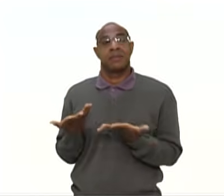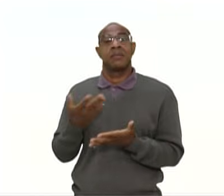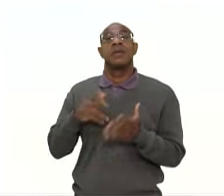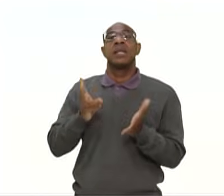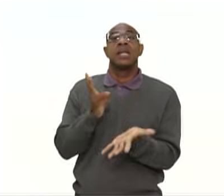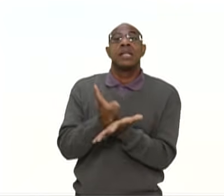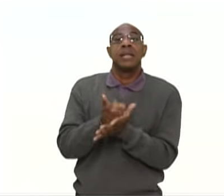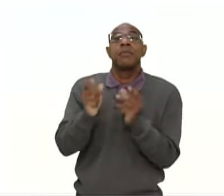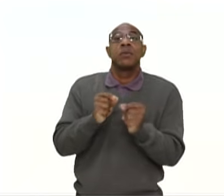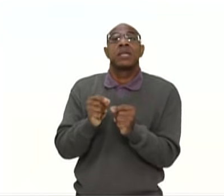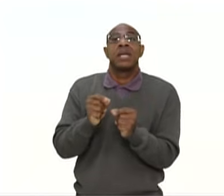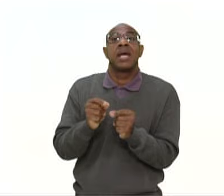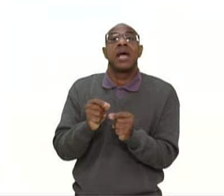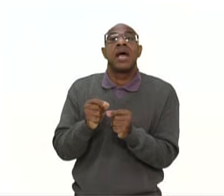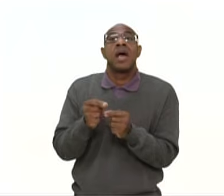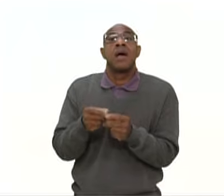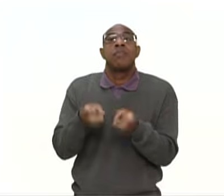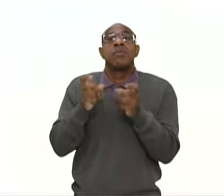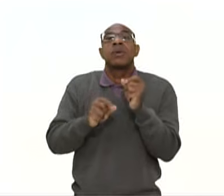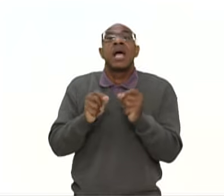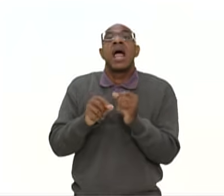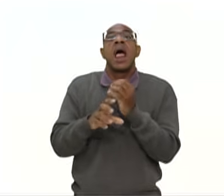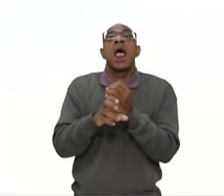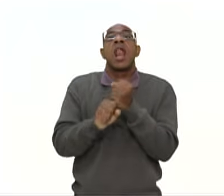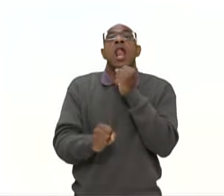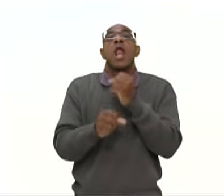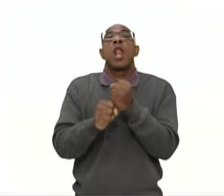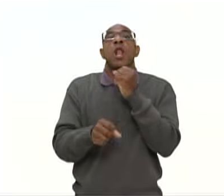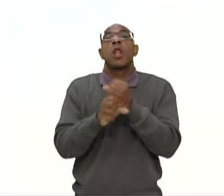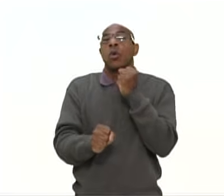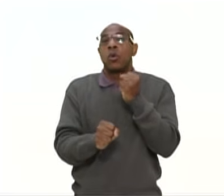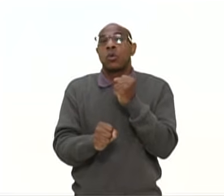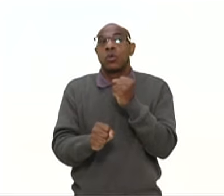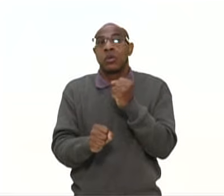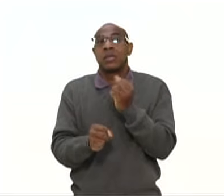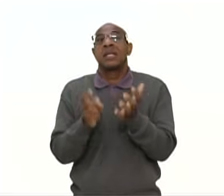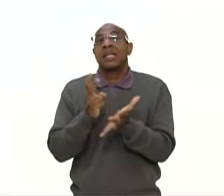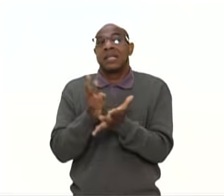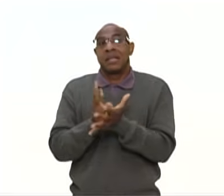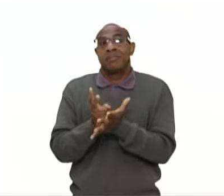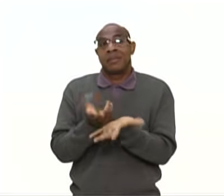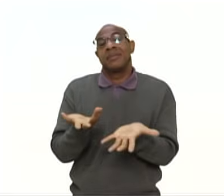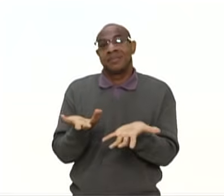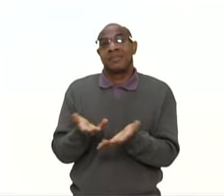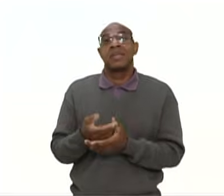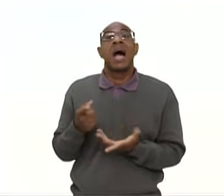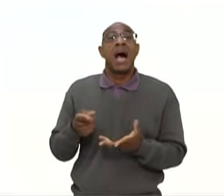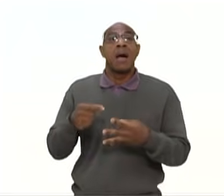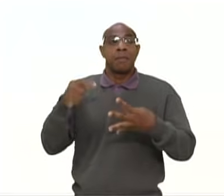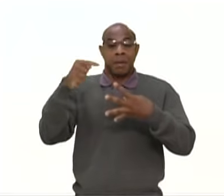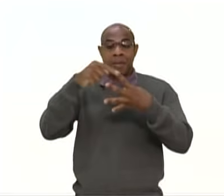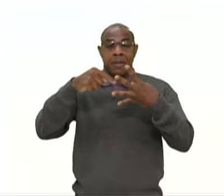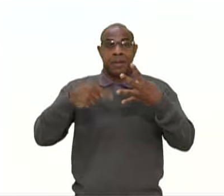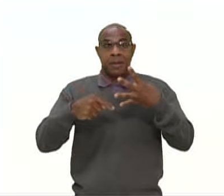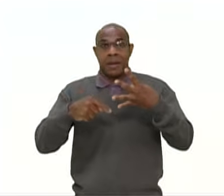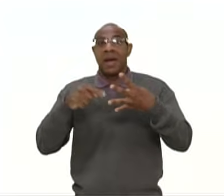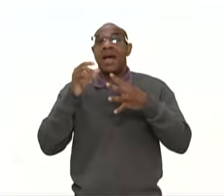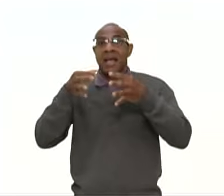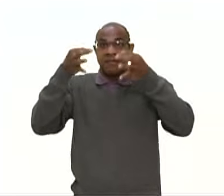fim das desigualdades sociais. A afirmação é falsa ou ela é verdadeira? Tempinho para pensarem.